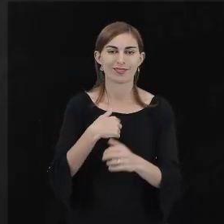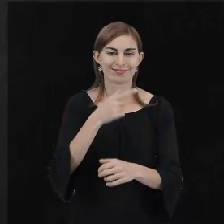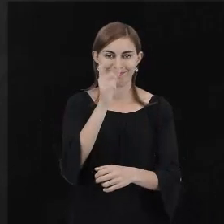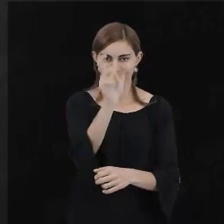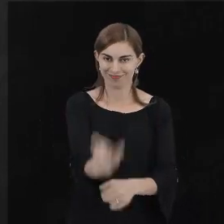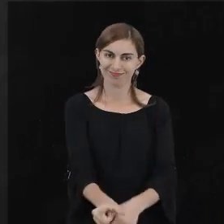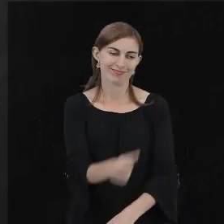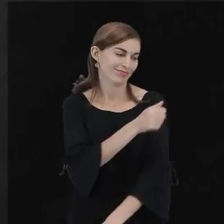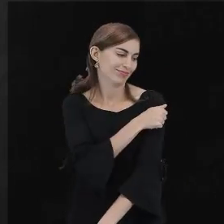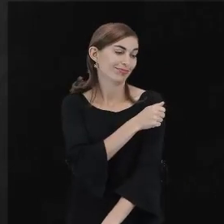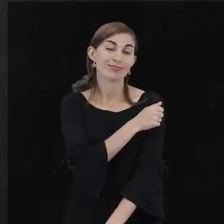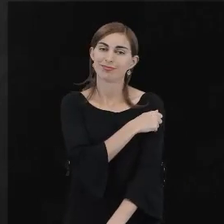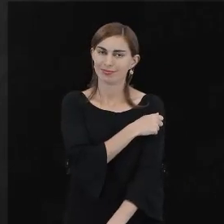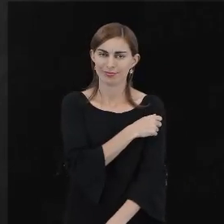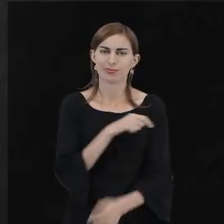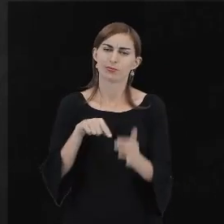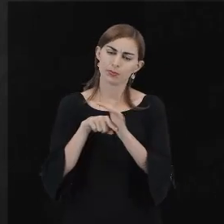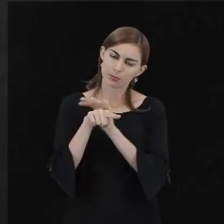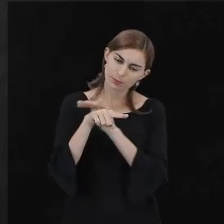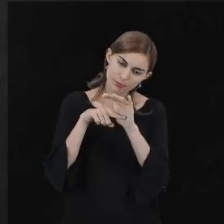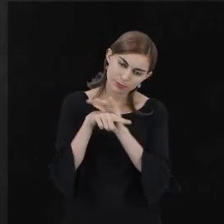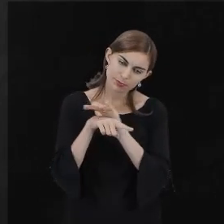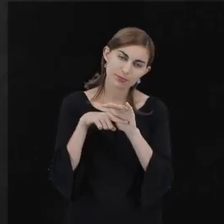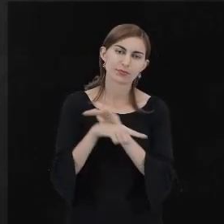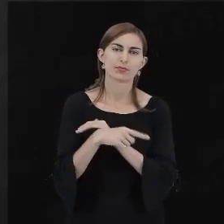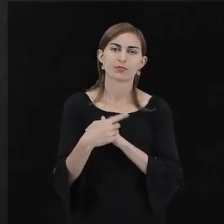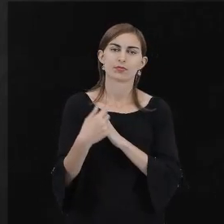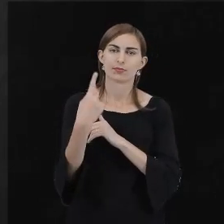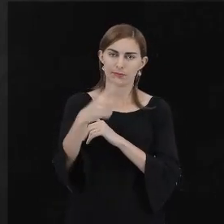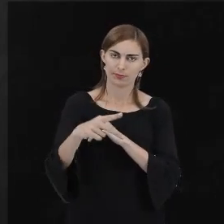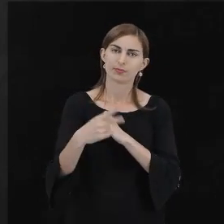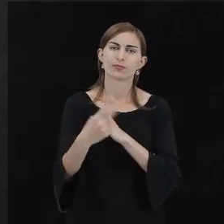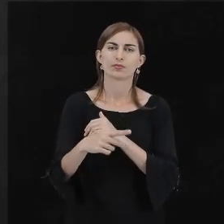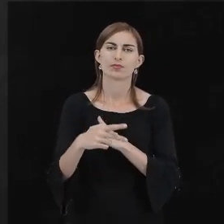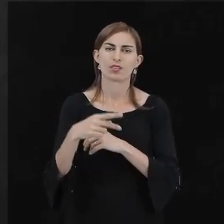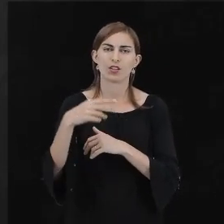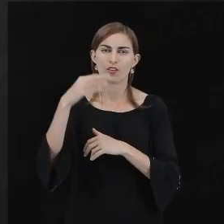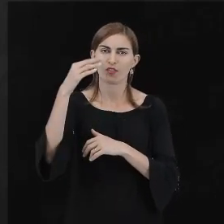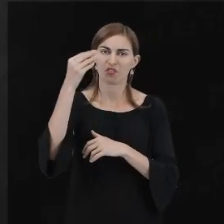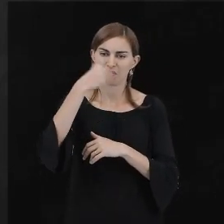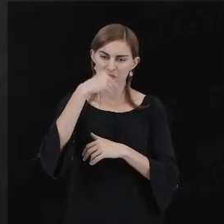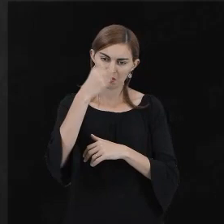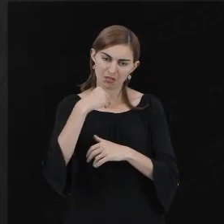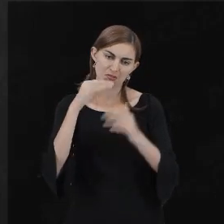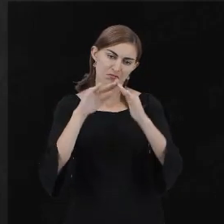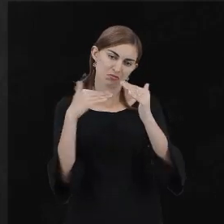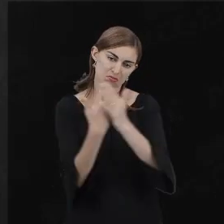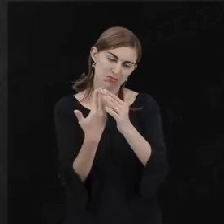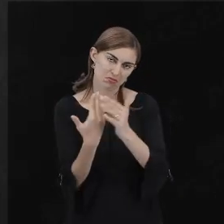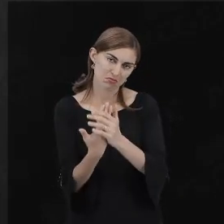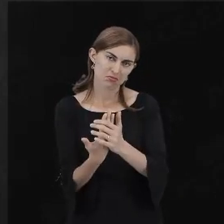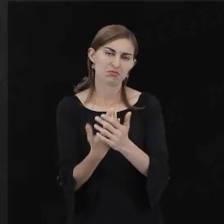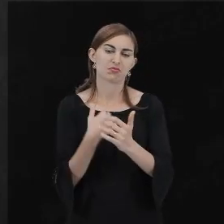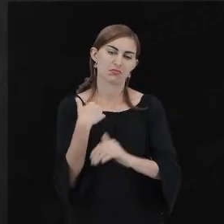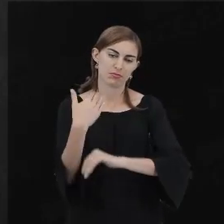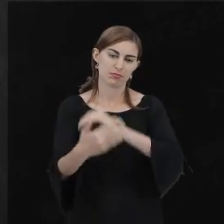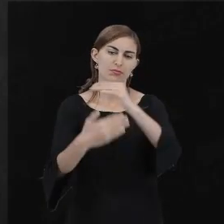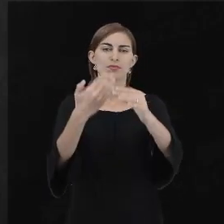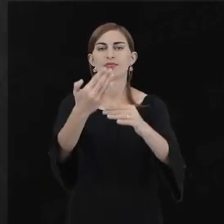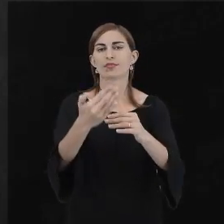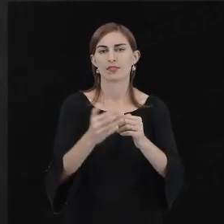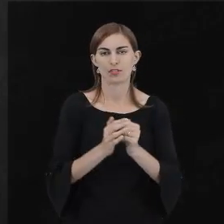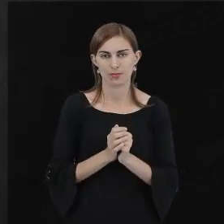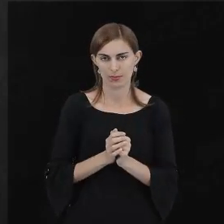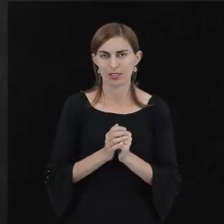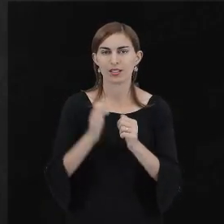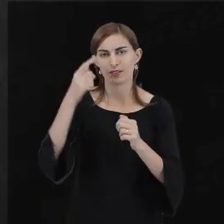pesquisas desse campo do fracasso escolar, têm sido desenvolvidas pelas universidades no mundo inteiro,